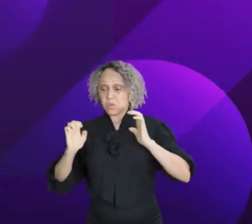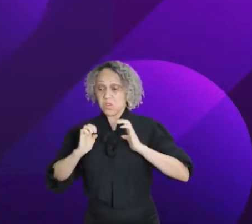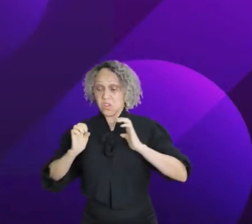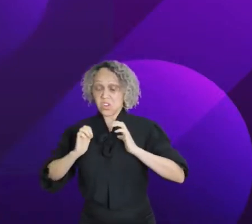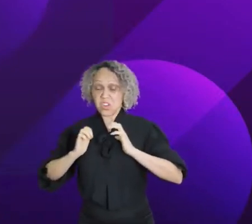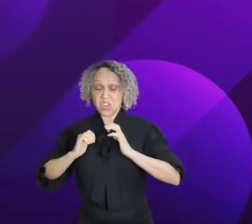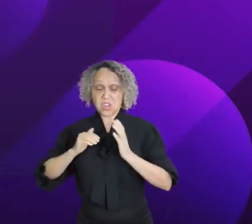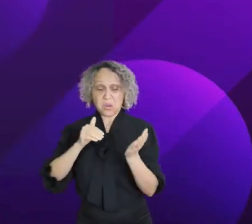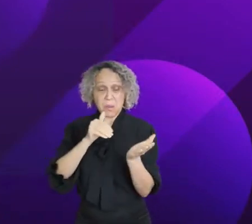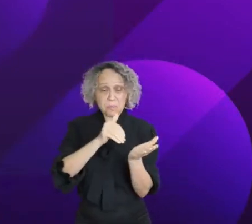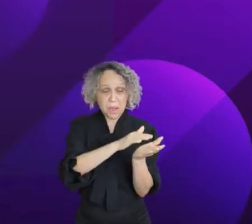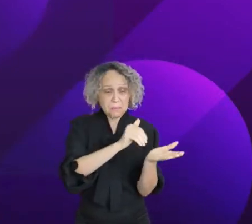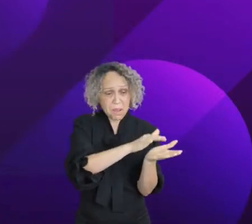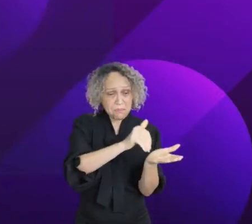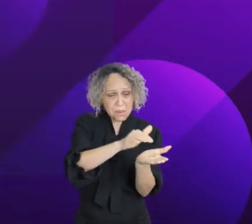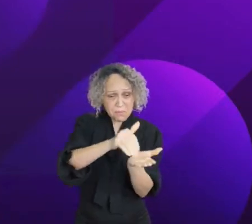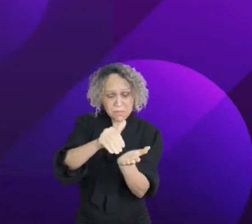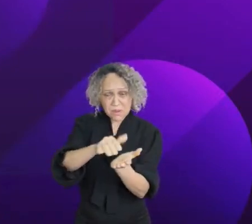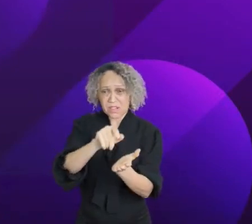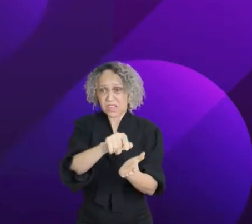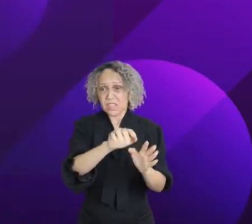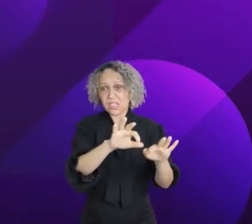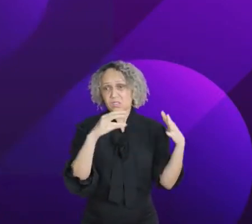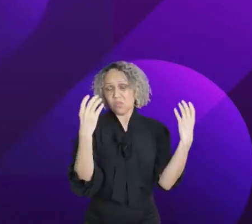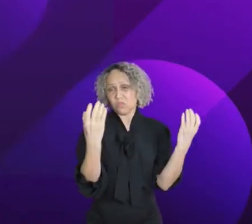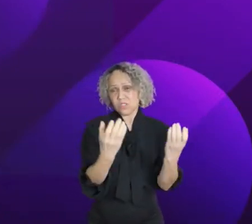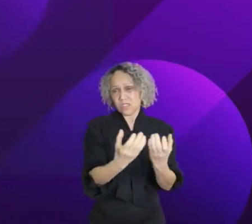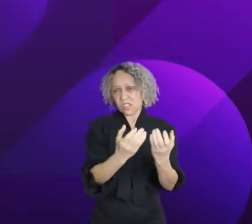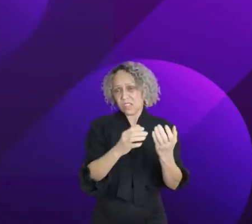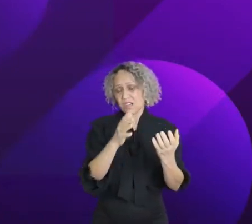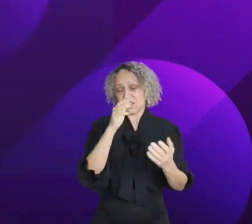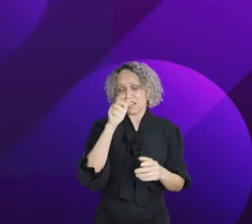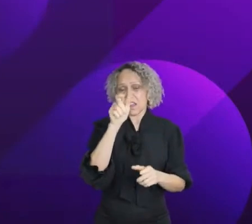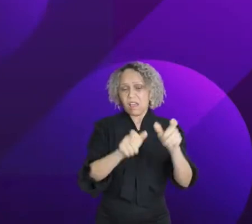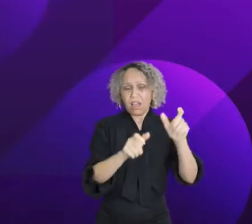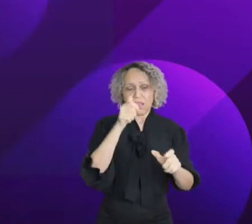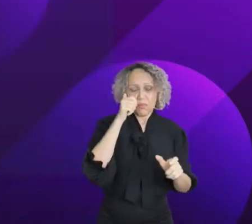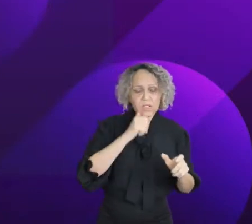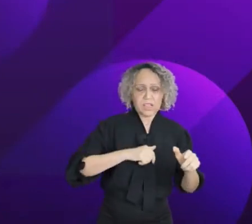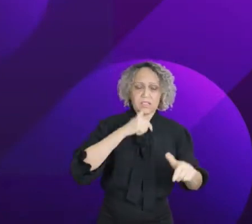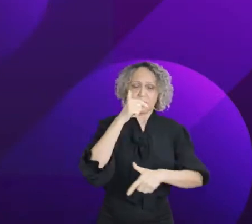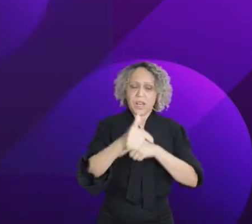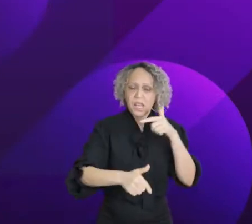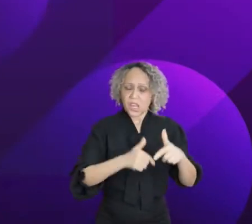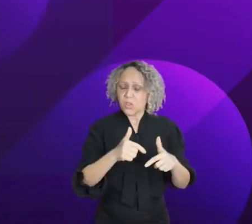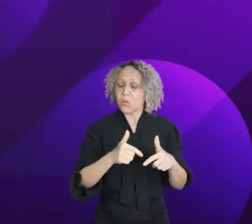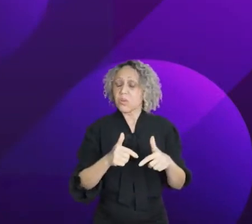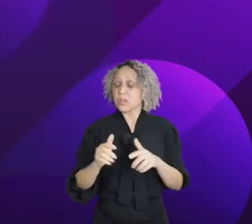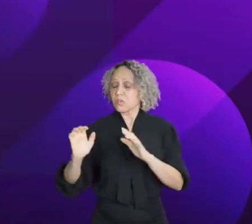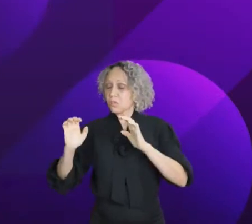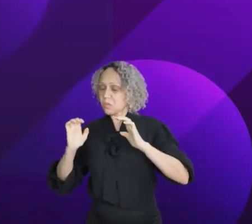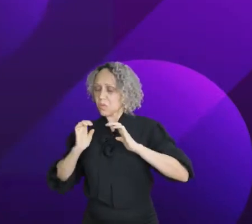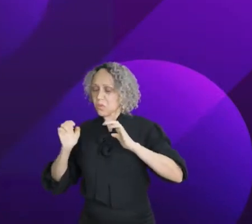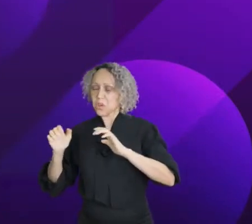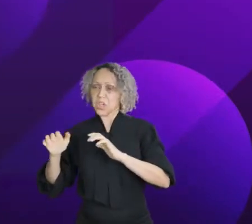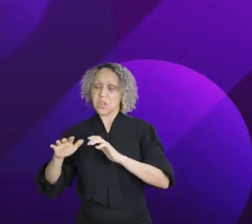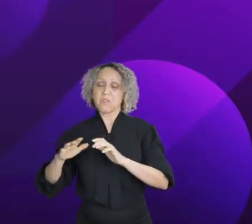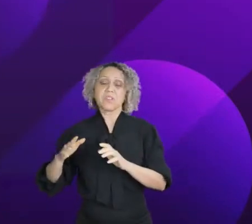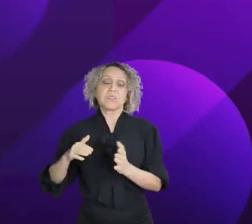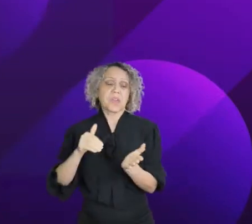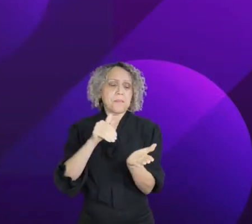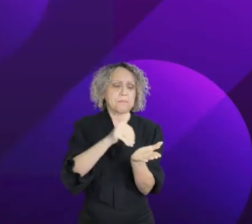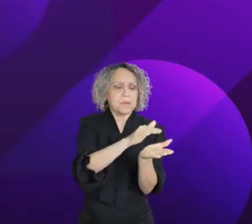faz todo o movimento para que a classe trabalhadora seja removida para áreas